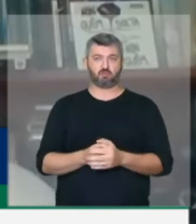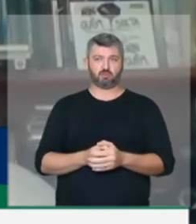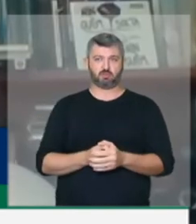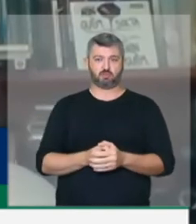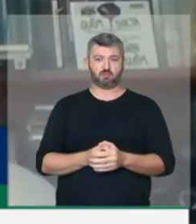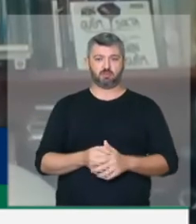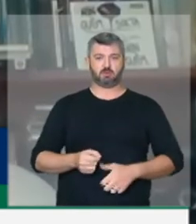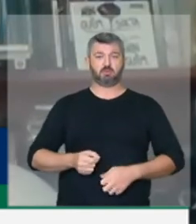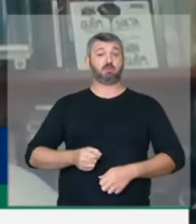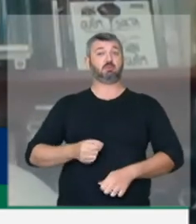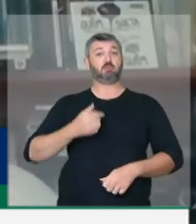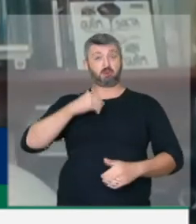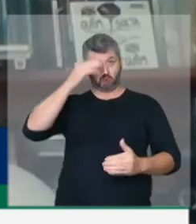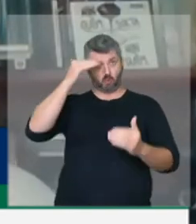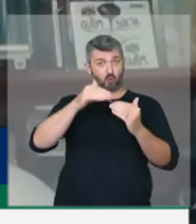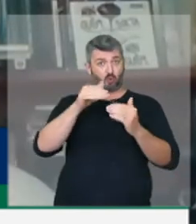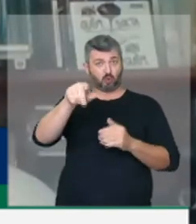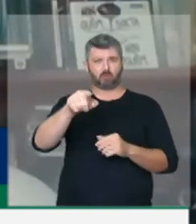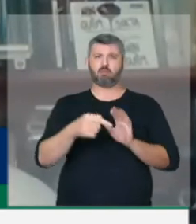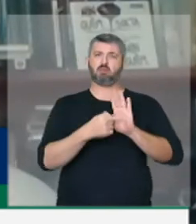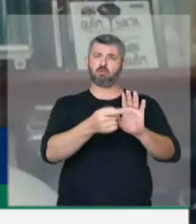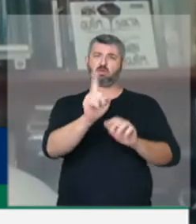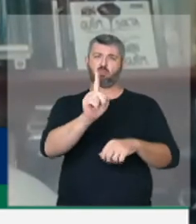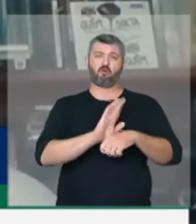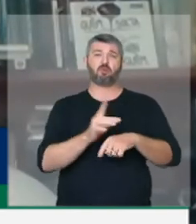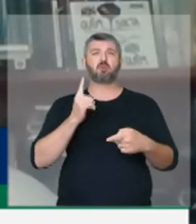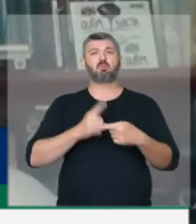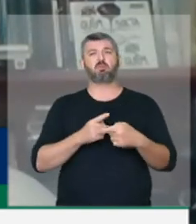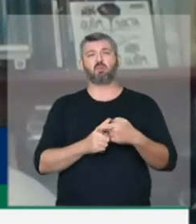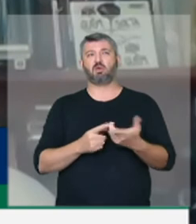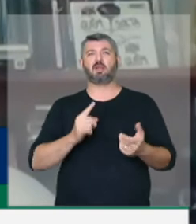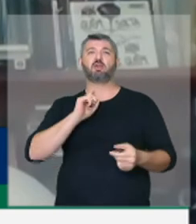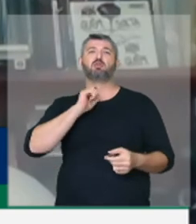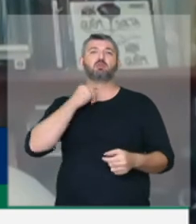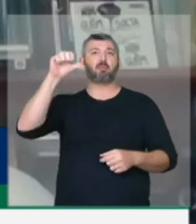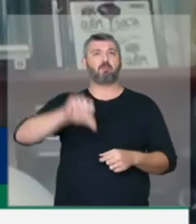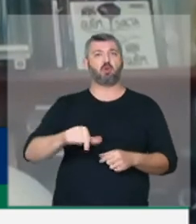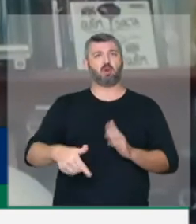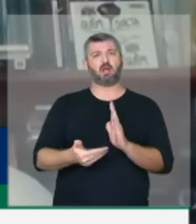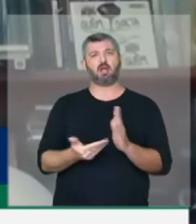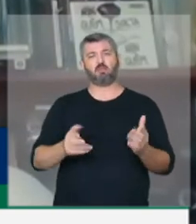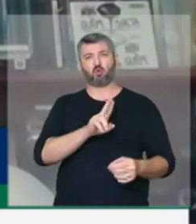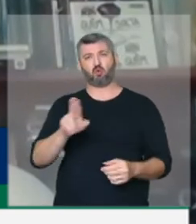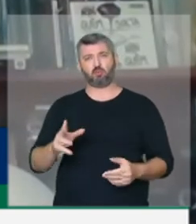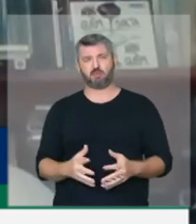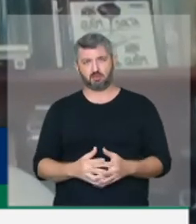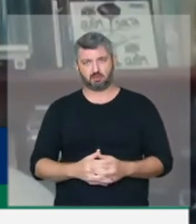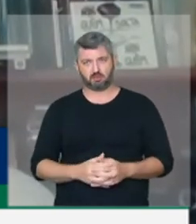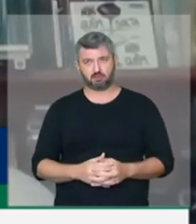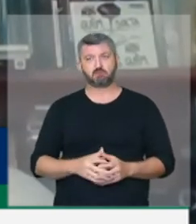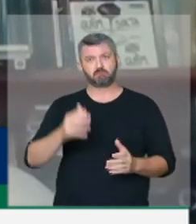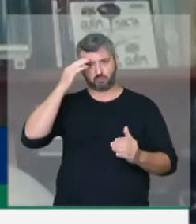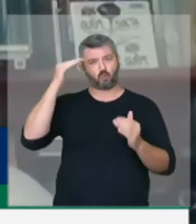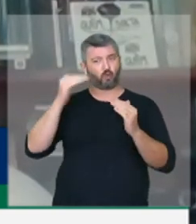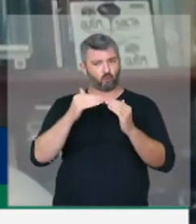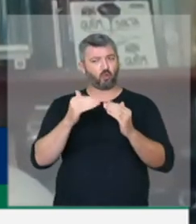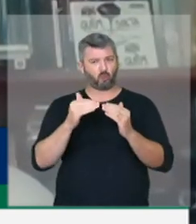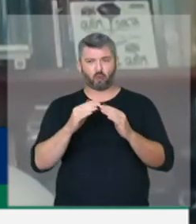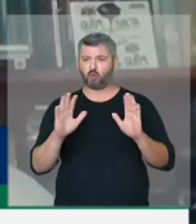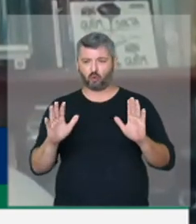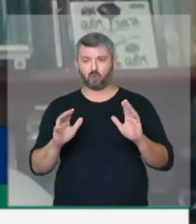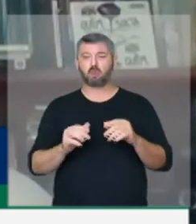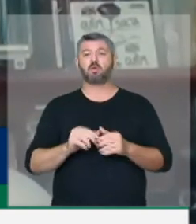Concordo, inclusive, com a decisão de Vossa Excelência de não passar esse vídeo, porque desonraria ainda mais a casa. Concordo, neste momento,